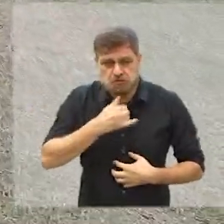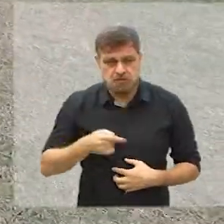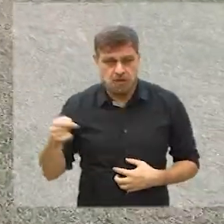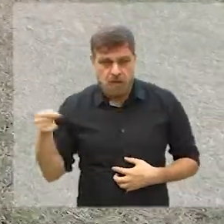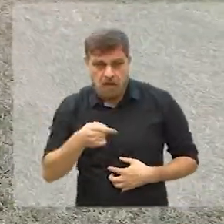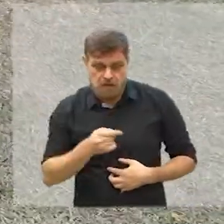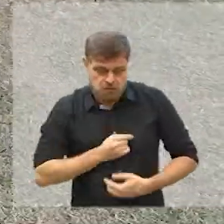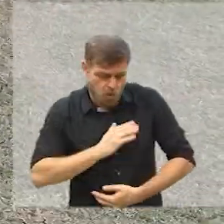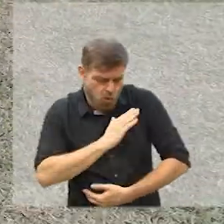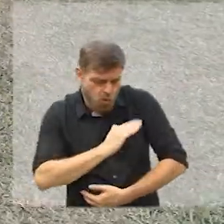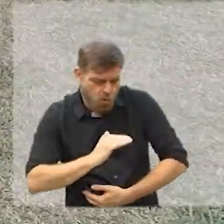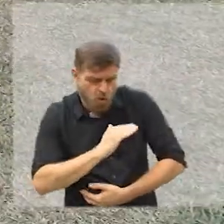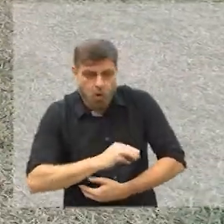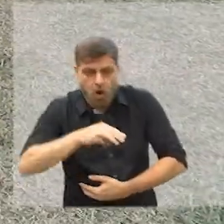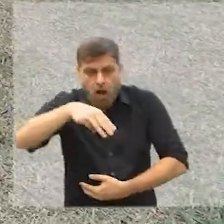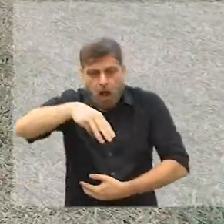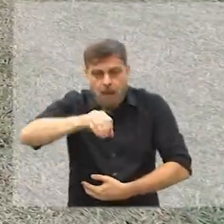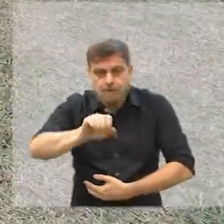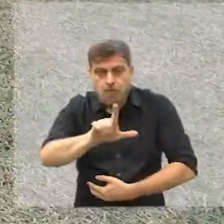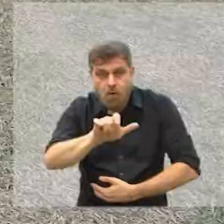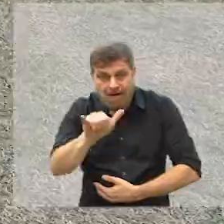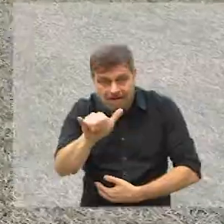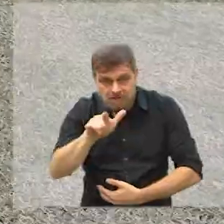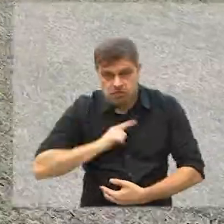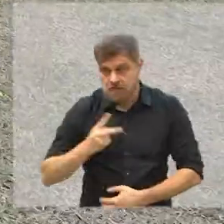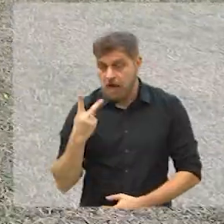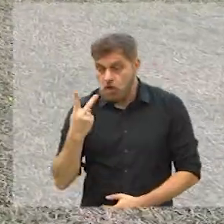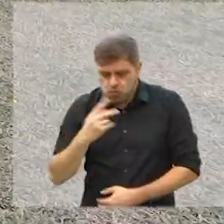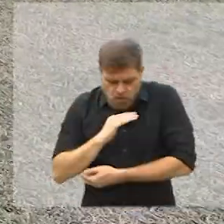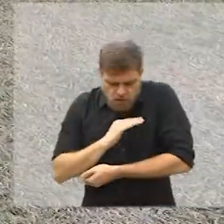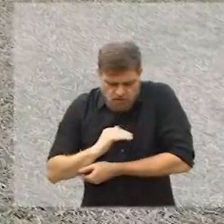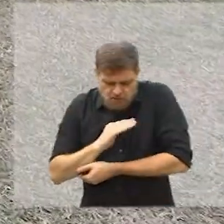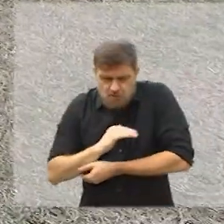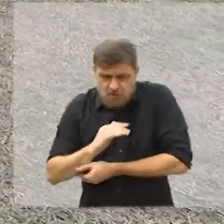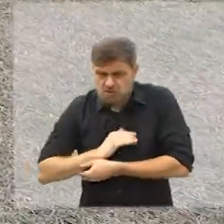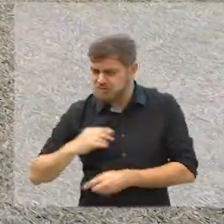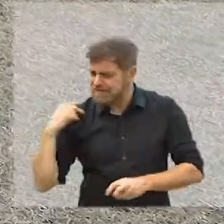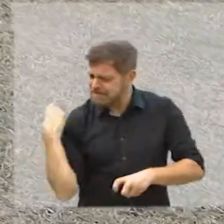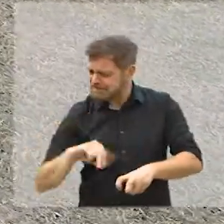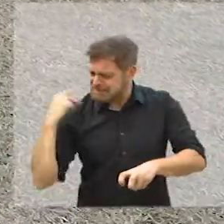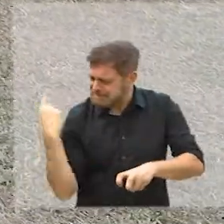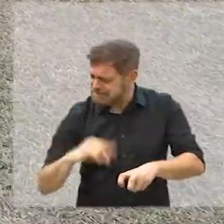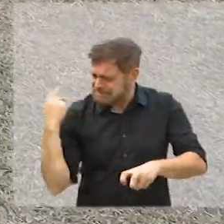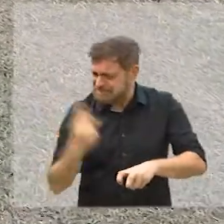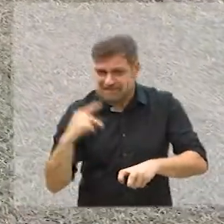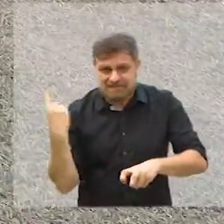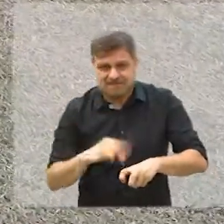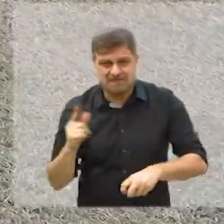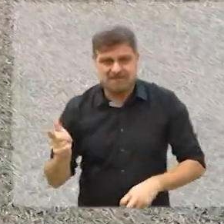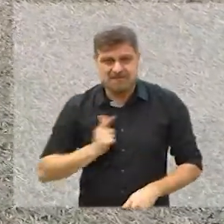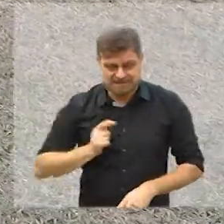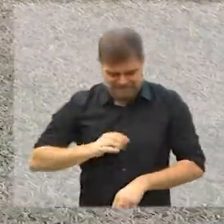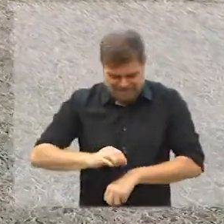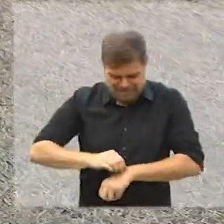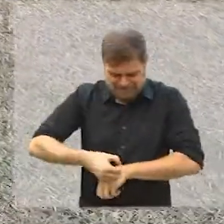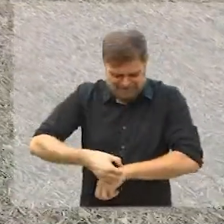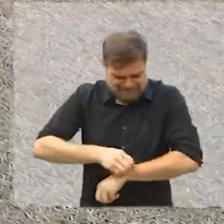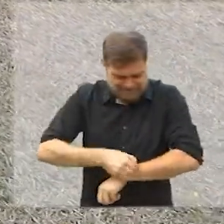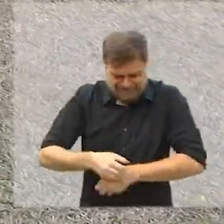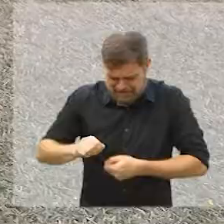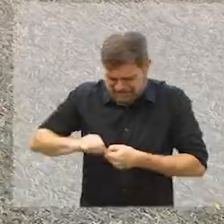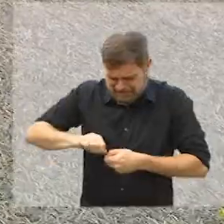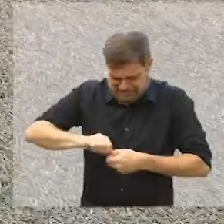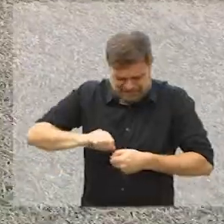a Molly. Ela chegou com dois filhotes, vítima de maus tratos. Ela e os filhotinhos estavam cheios de